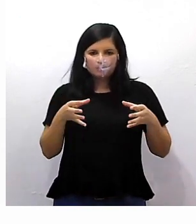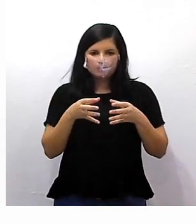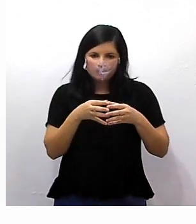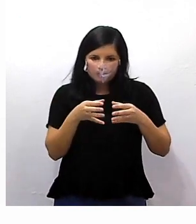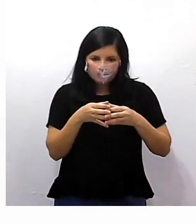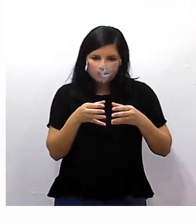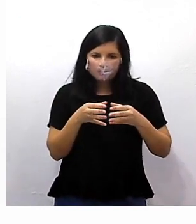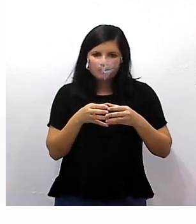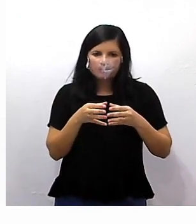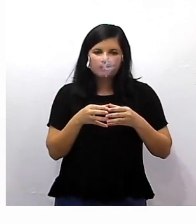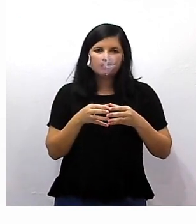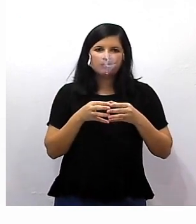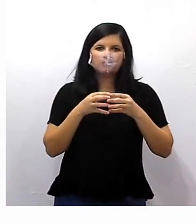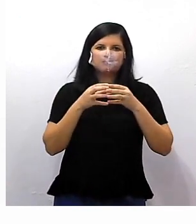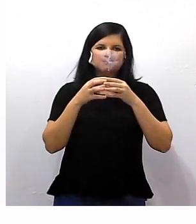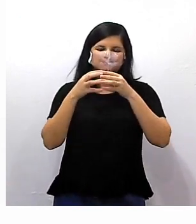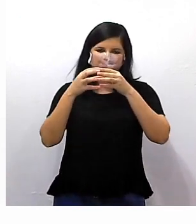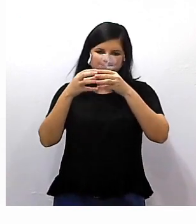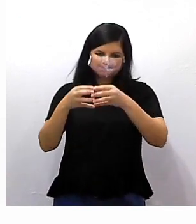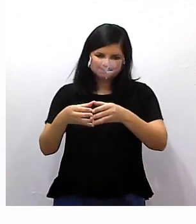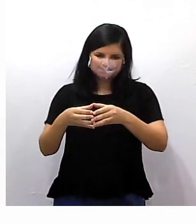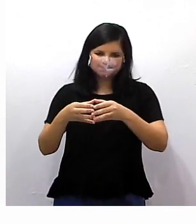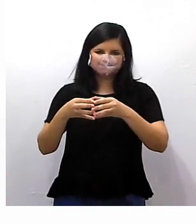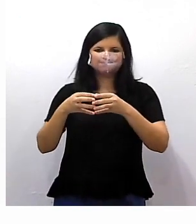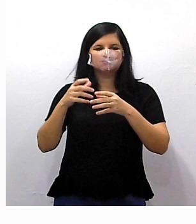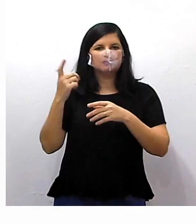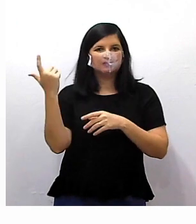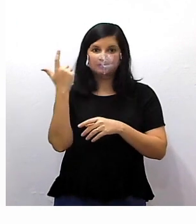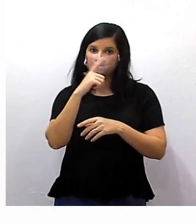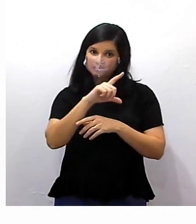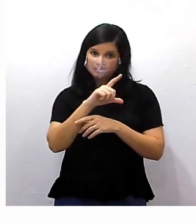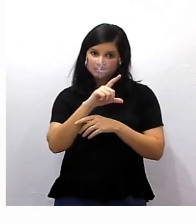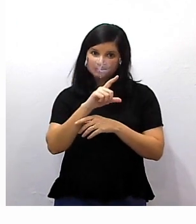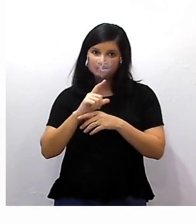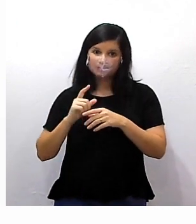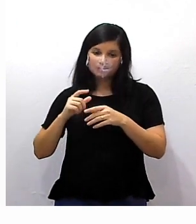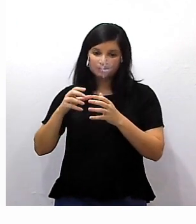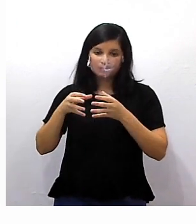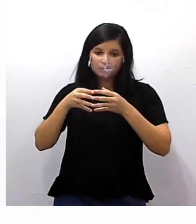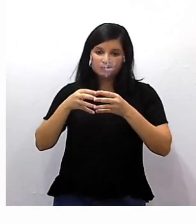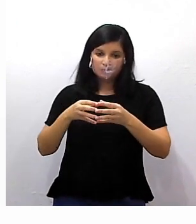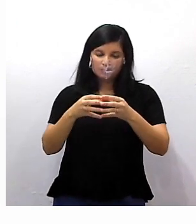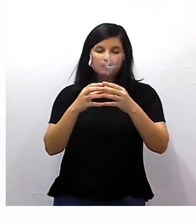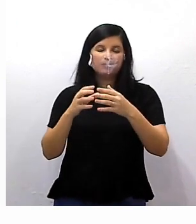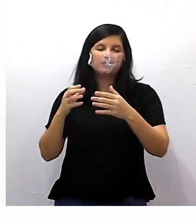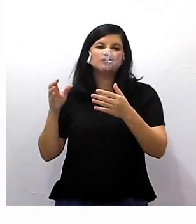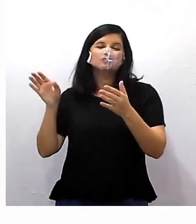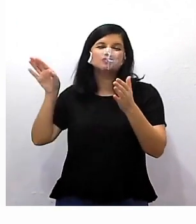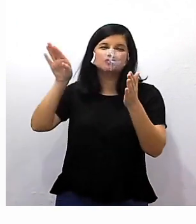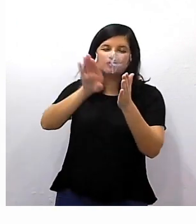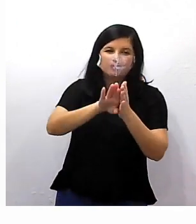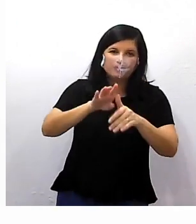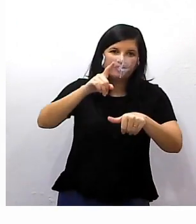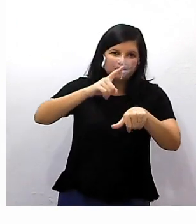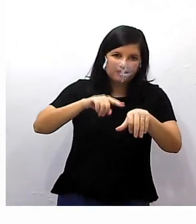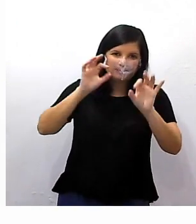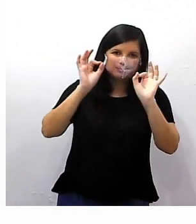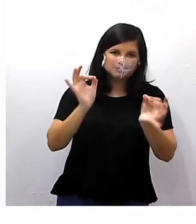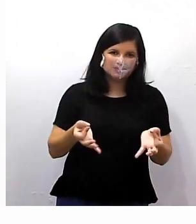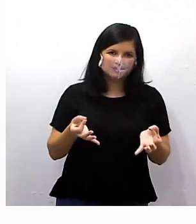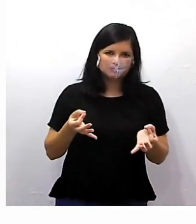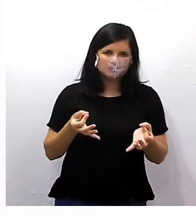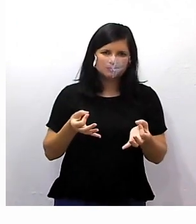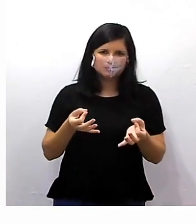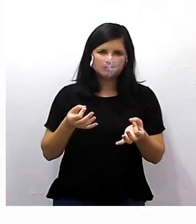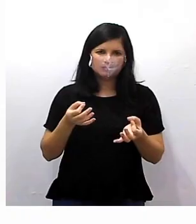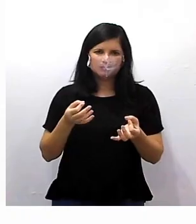alcançou o topo, né? No tempo certo. E aí eu quero perguntar no final, não alcançou? Como é que seria isso? Opa! Observa o